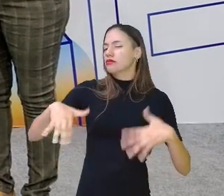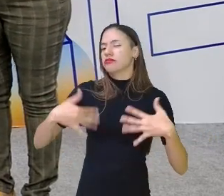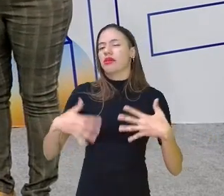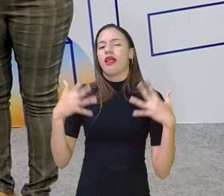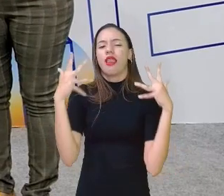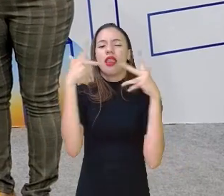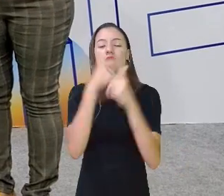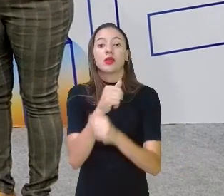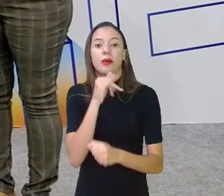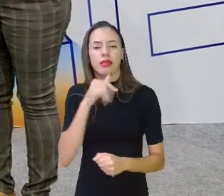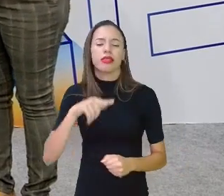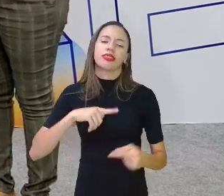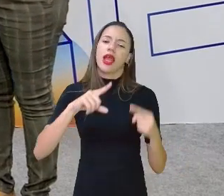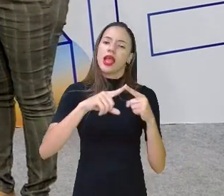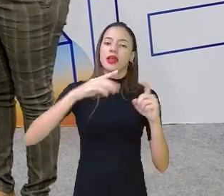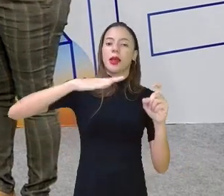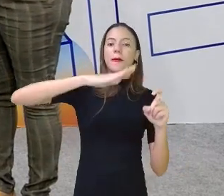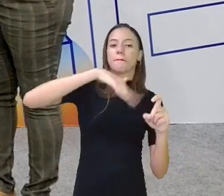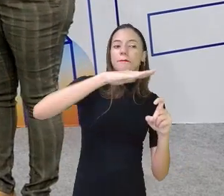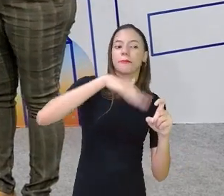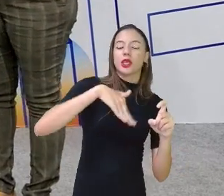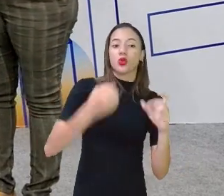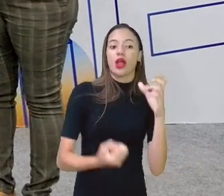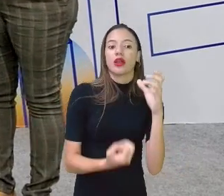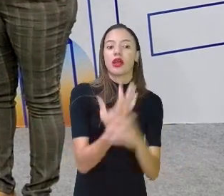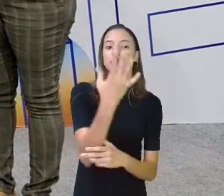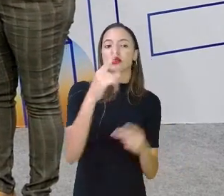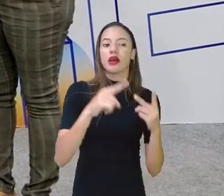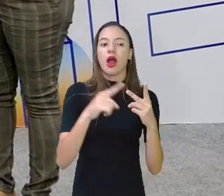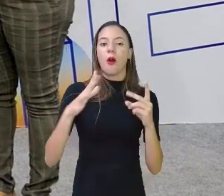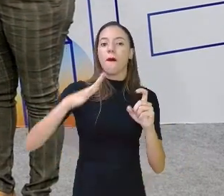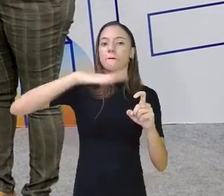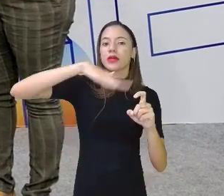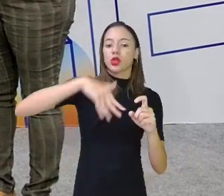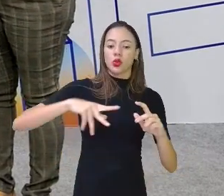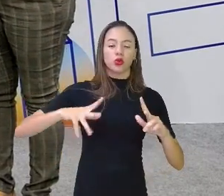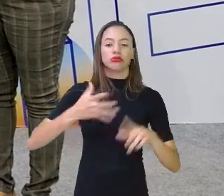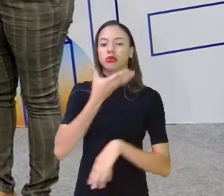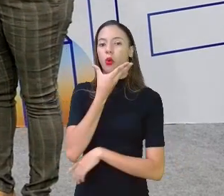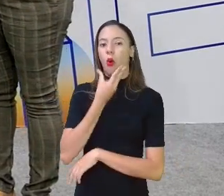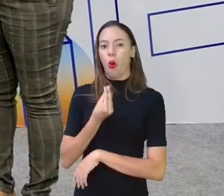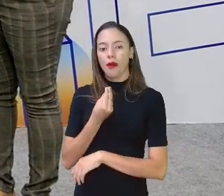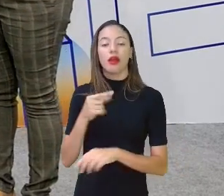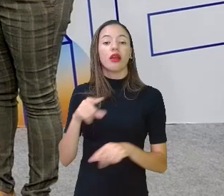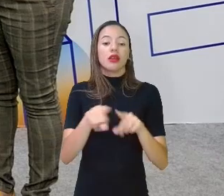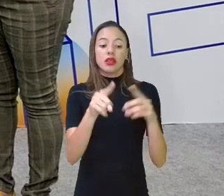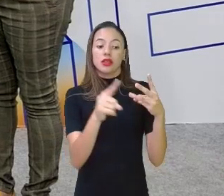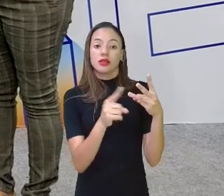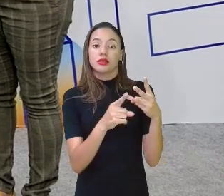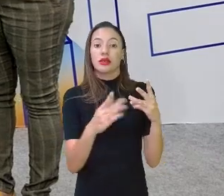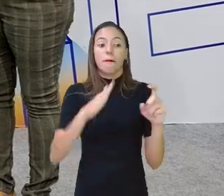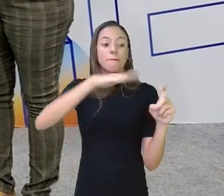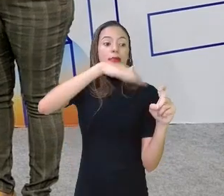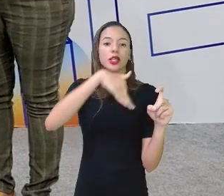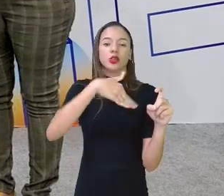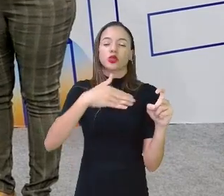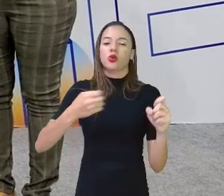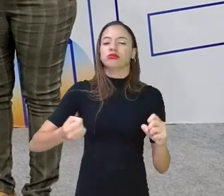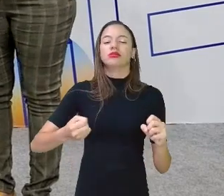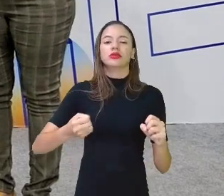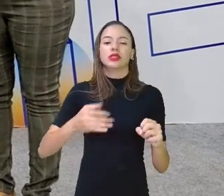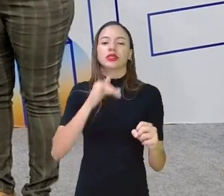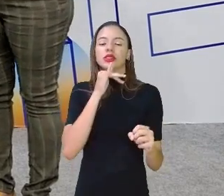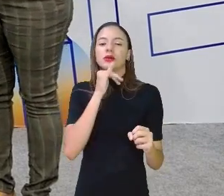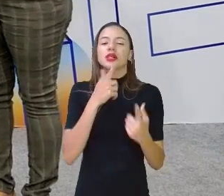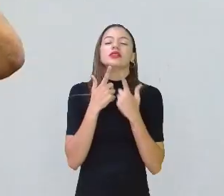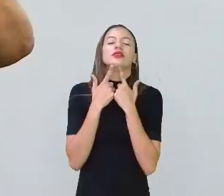mito da criação, do homem, né? Todo o mito mesmo do desejo, né? Das